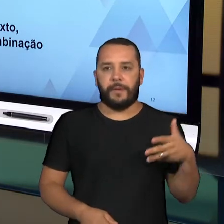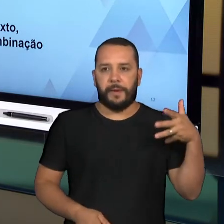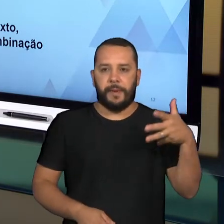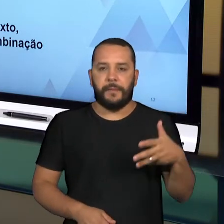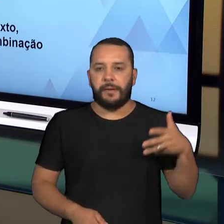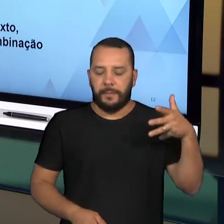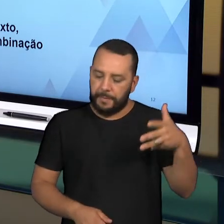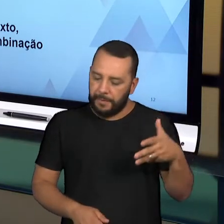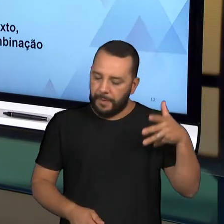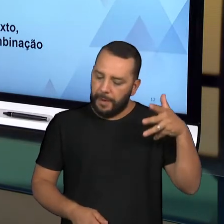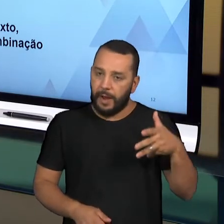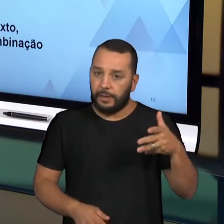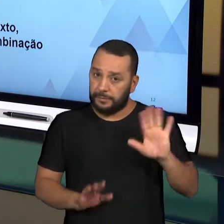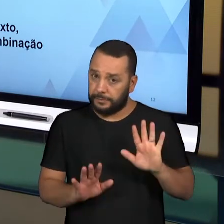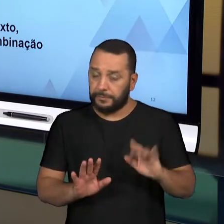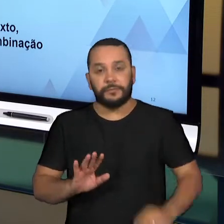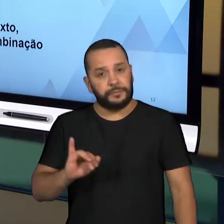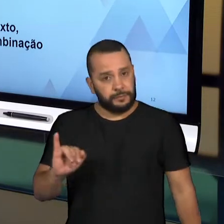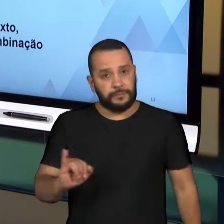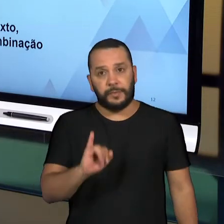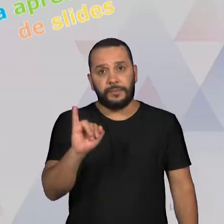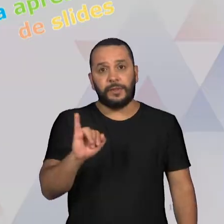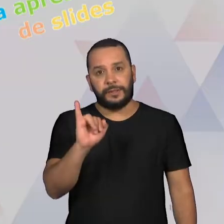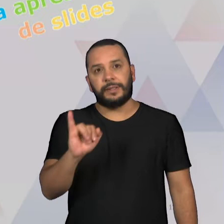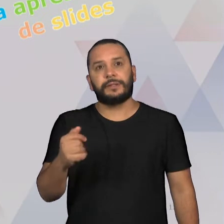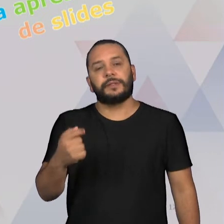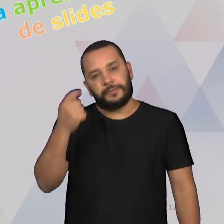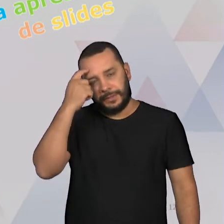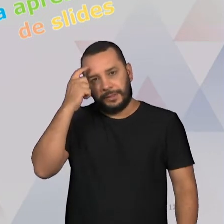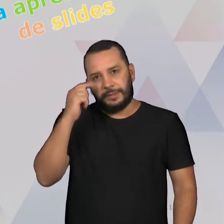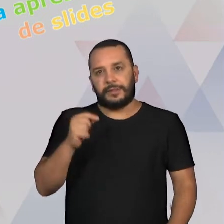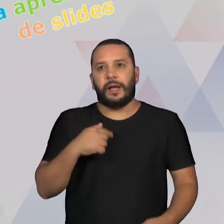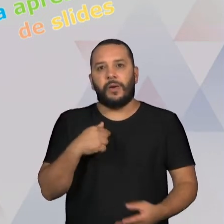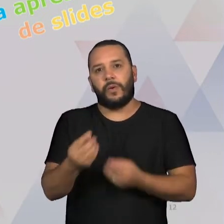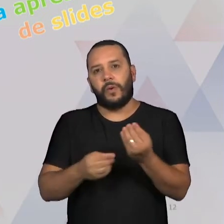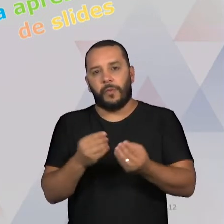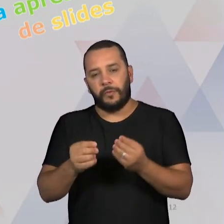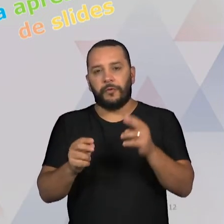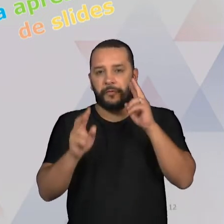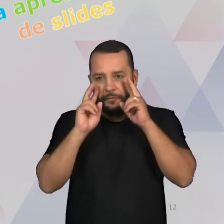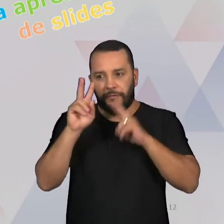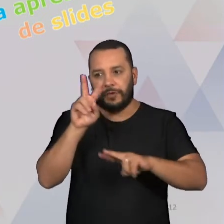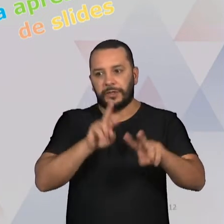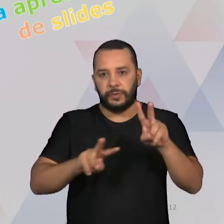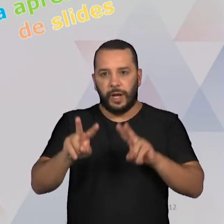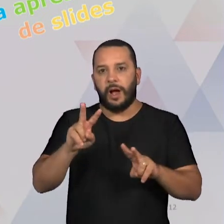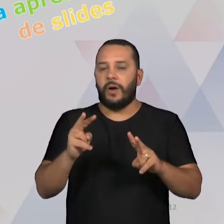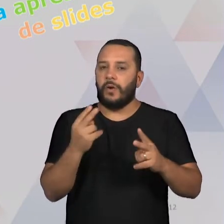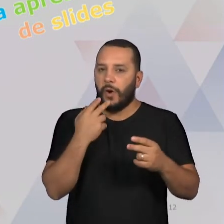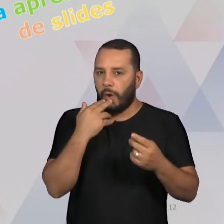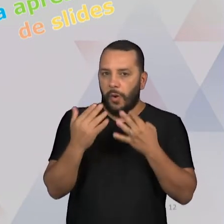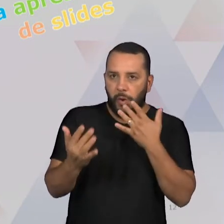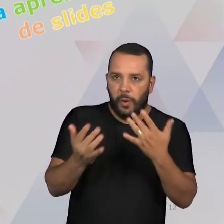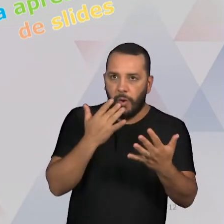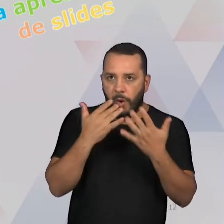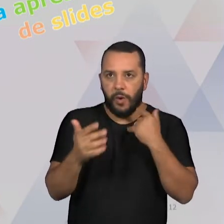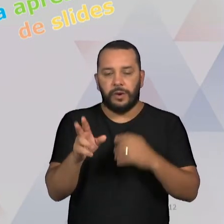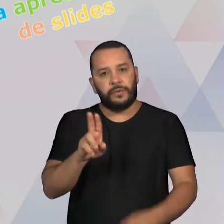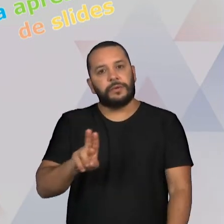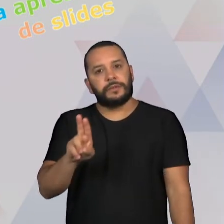com vocês é importante pensar sobre a estética desse material né então quais as cores que serão